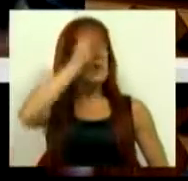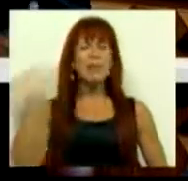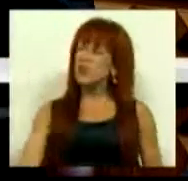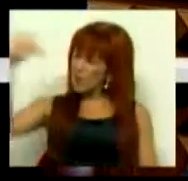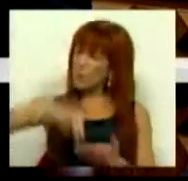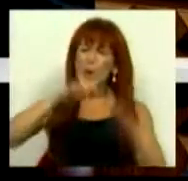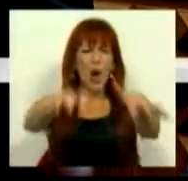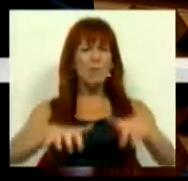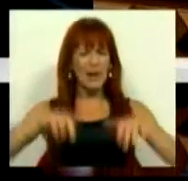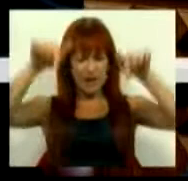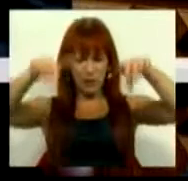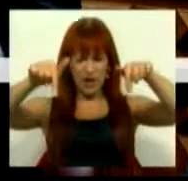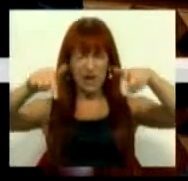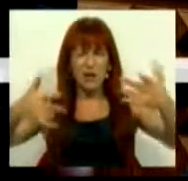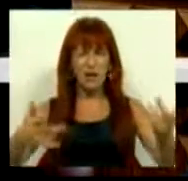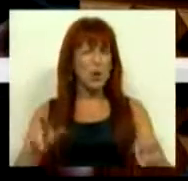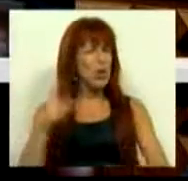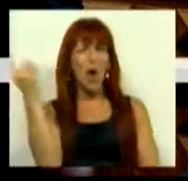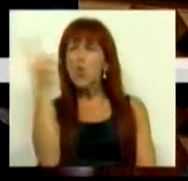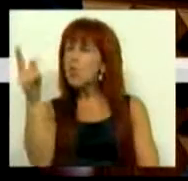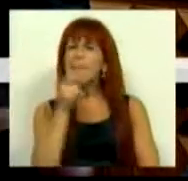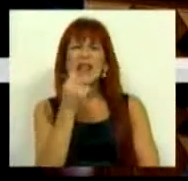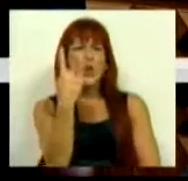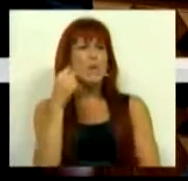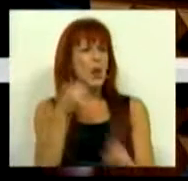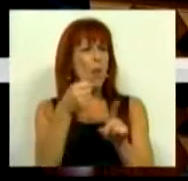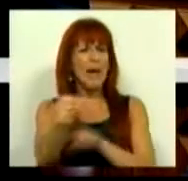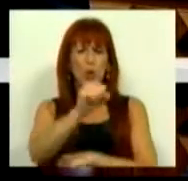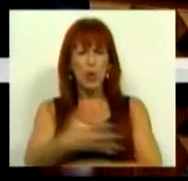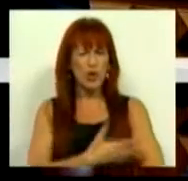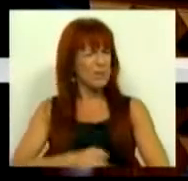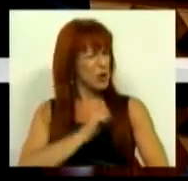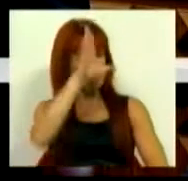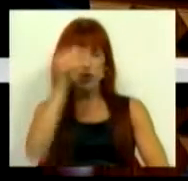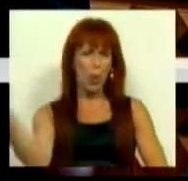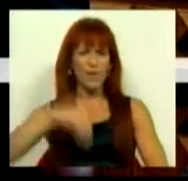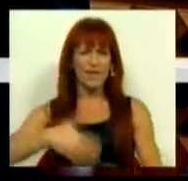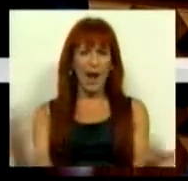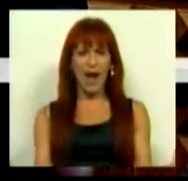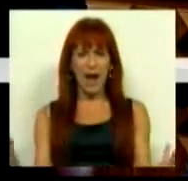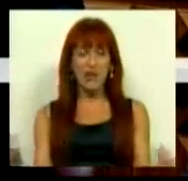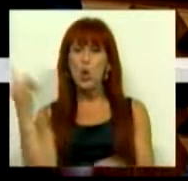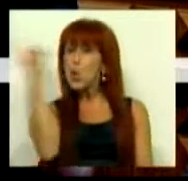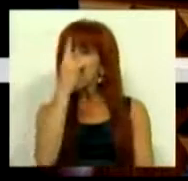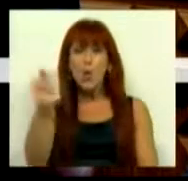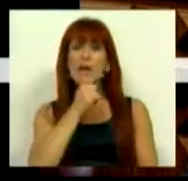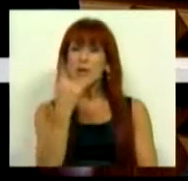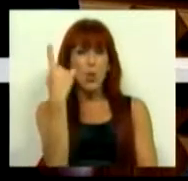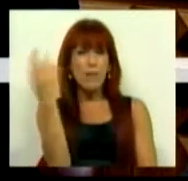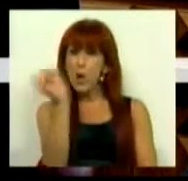vem aqui ao Parlamento e não traz uma única medida para combater o desemprego, Sr. Primeiro-Ministro. Uma única